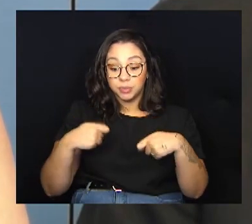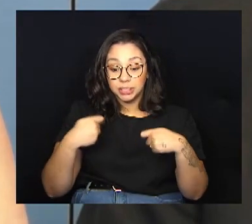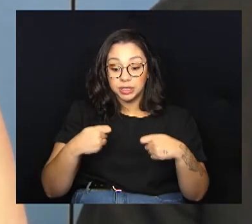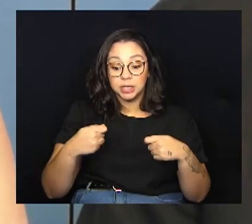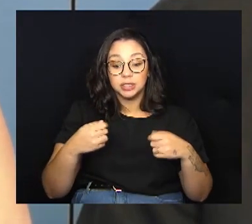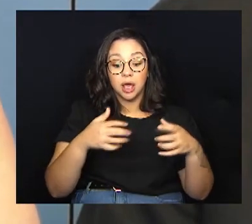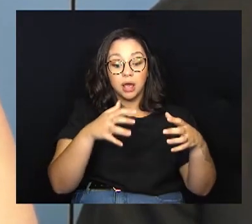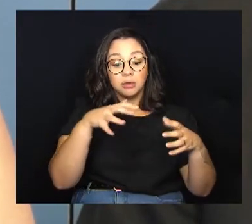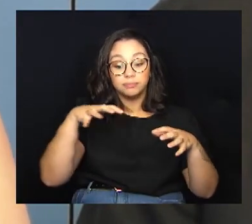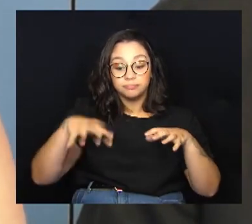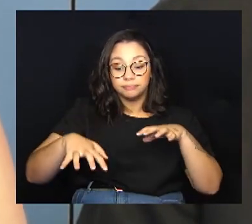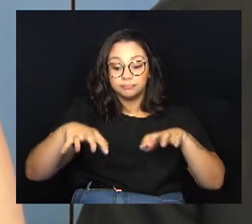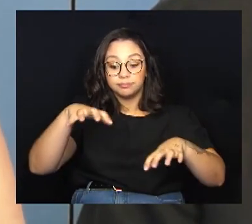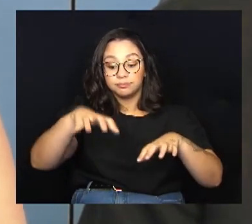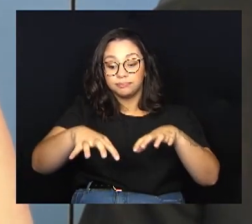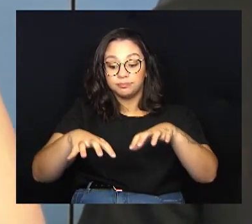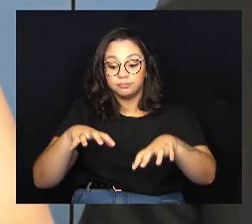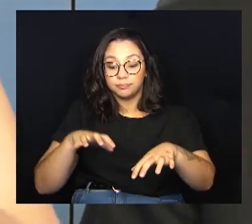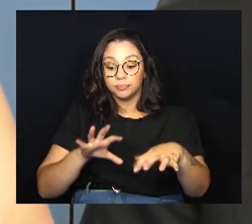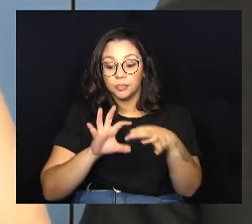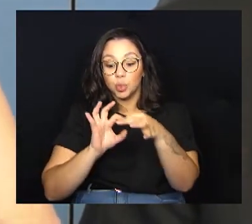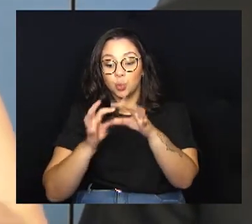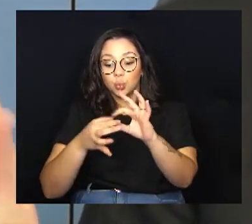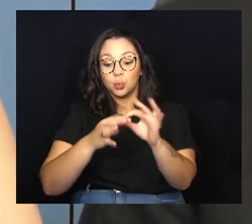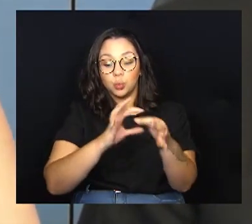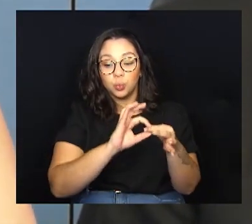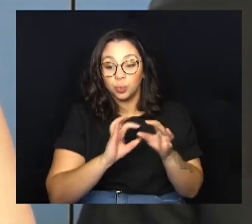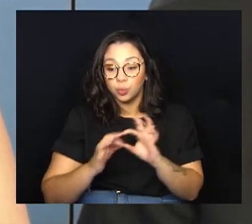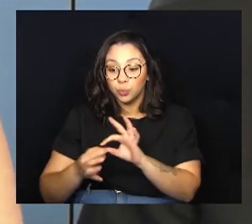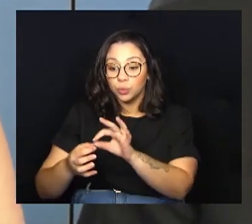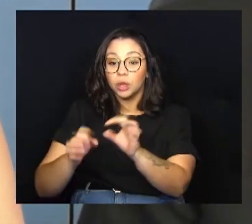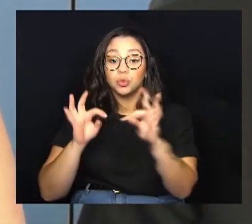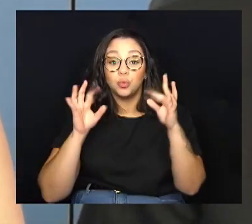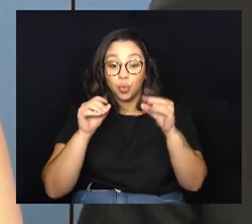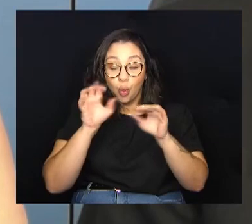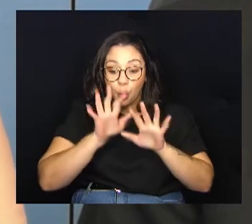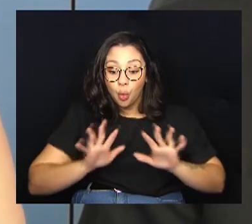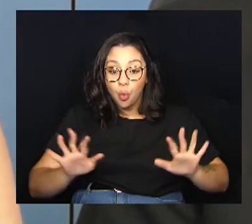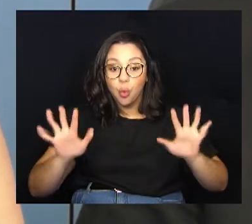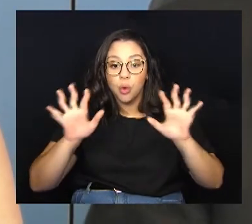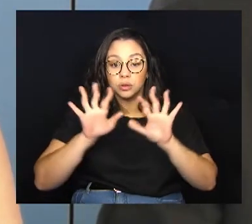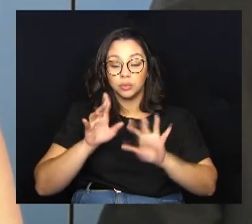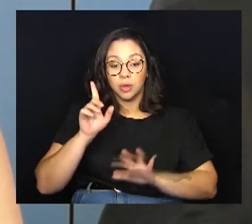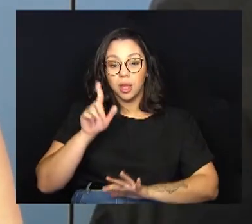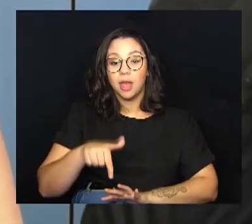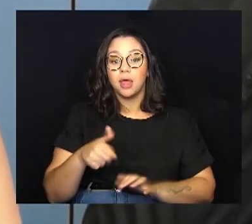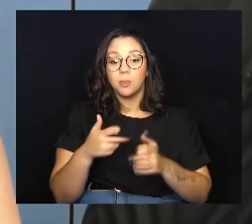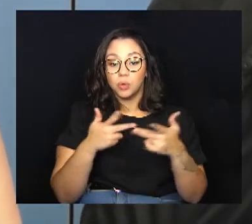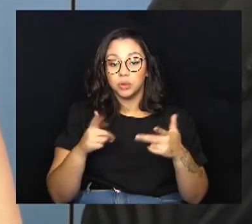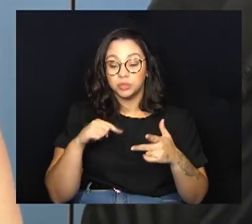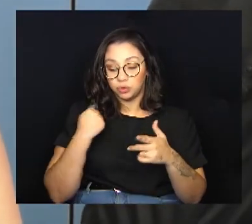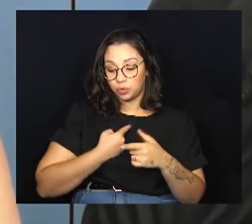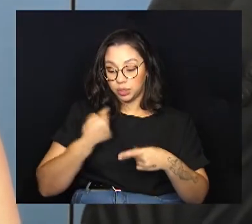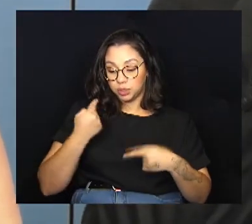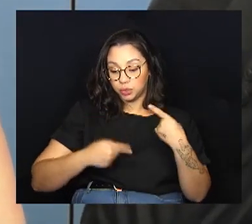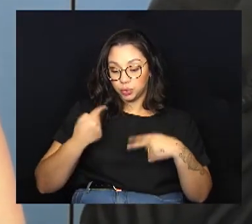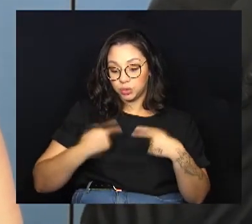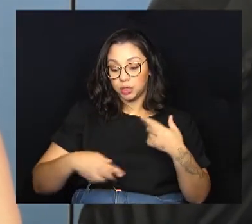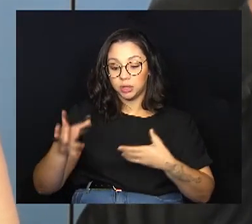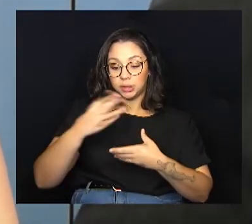nos CAPs. Esse é o lugar onde vai, o CAPs infantil, que são os que cuidam de crianças